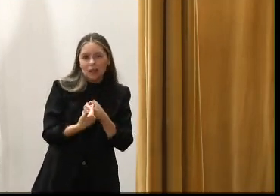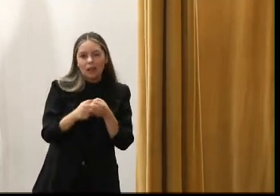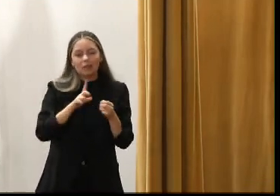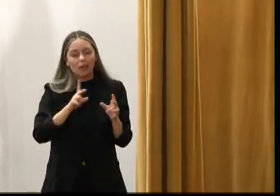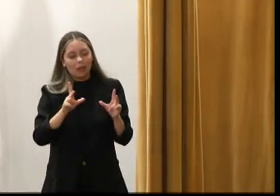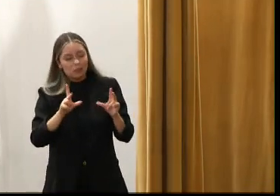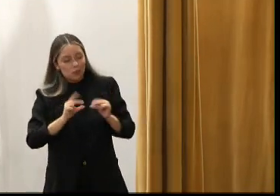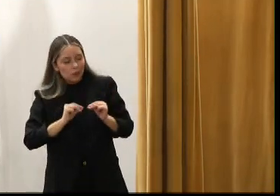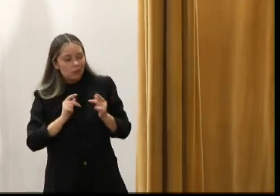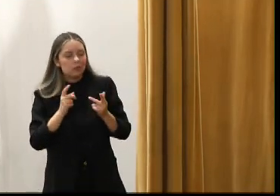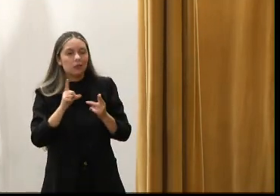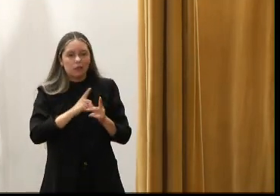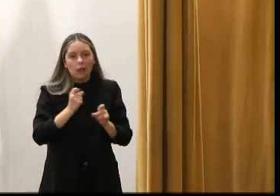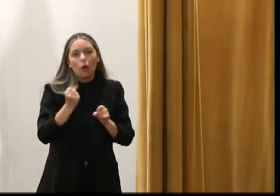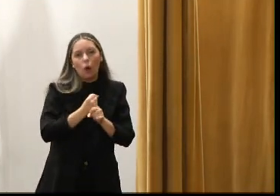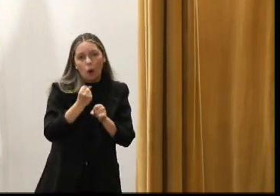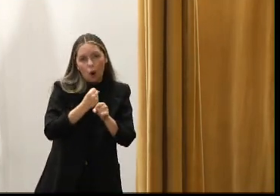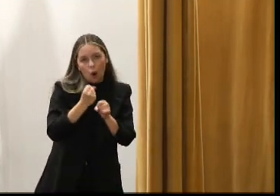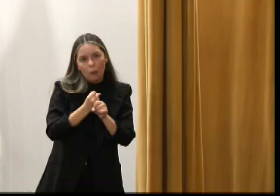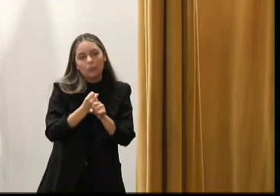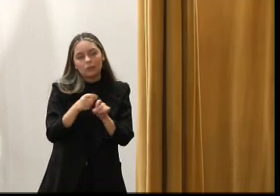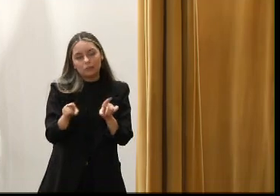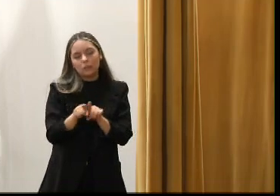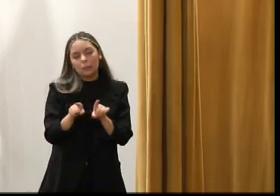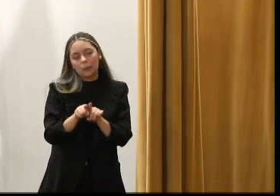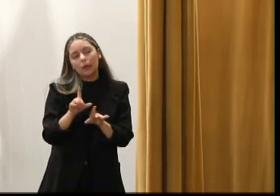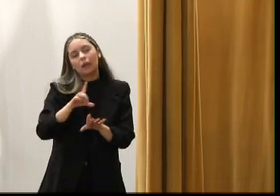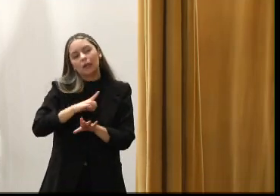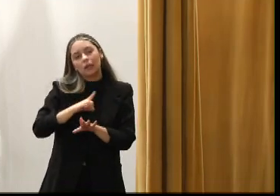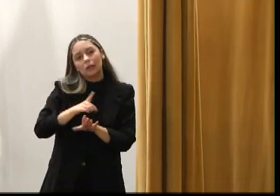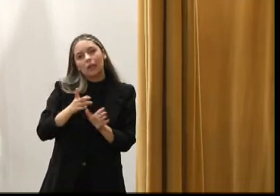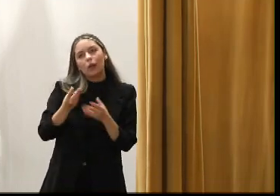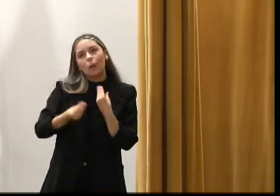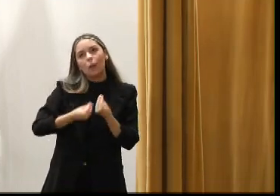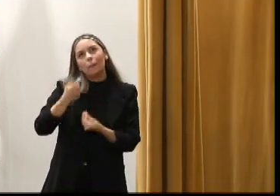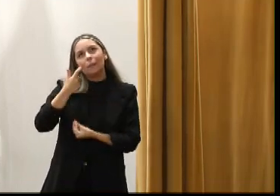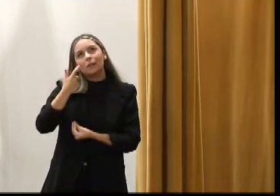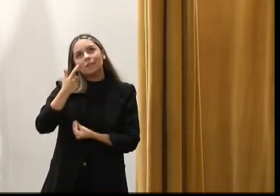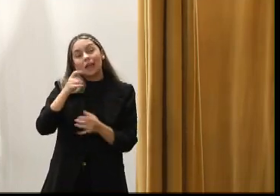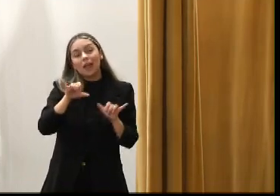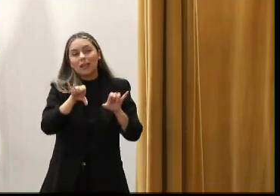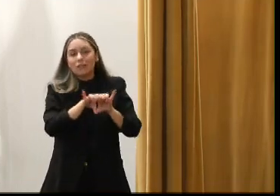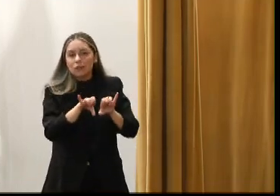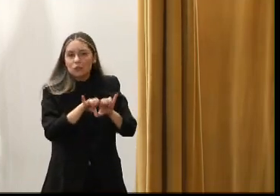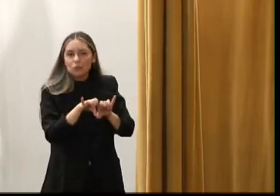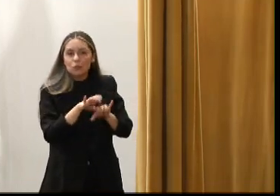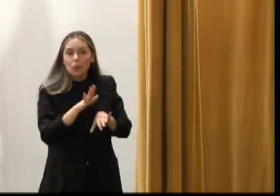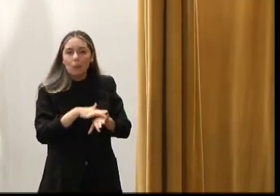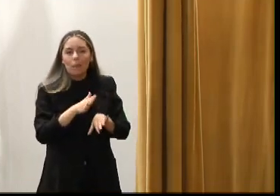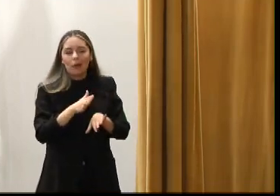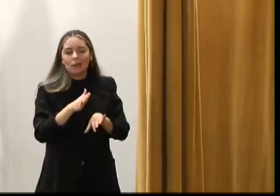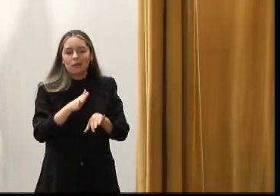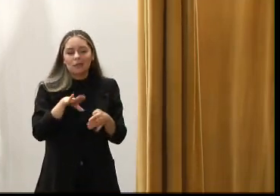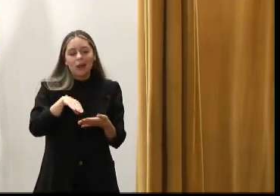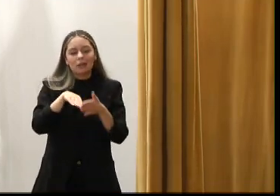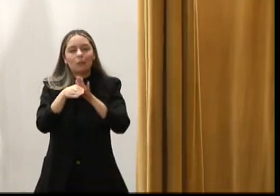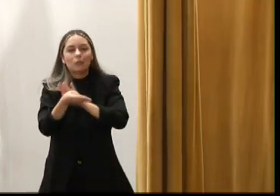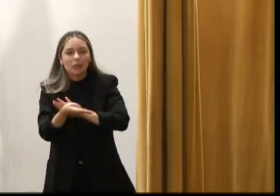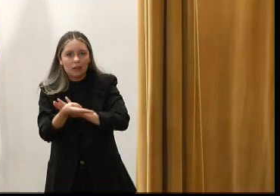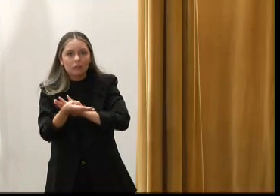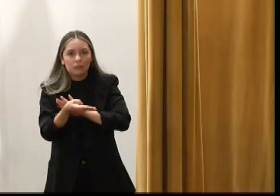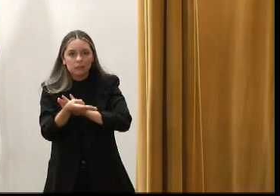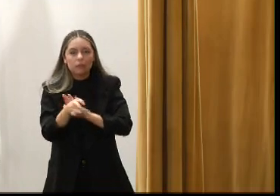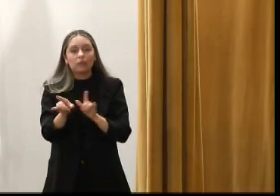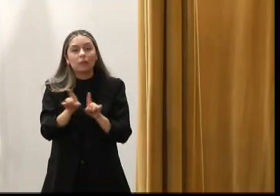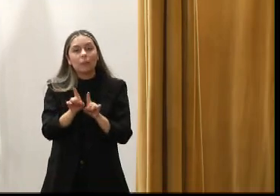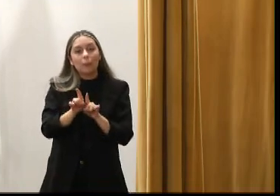resilientes, envolverá obras mais resilientes, envolverá uma infraestrutura mais resiliente. Há um aumento